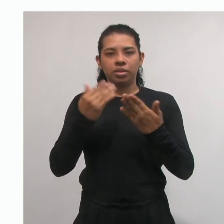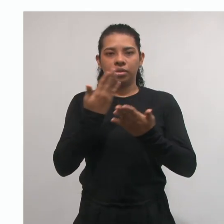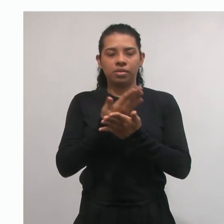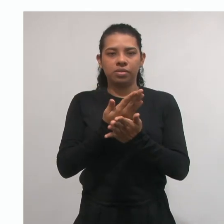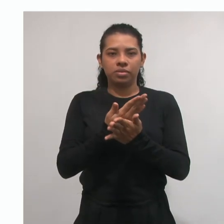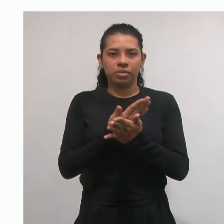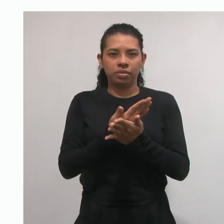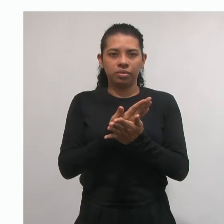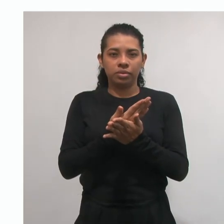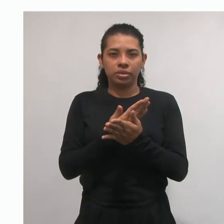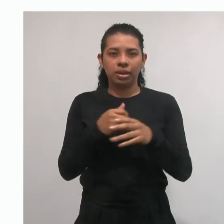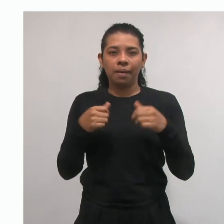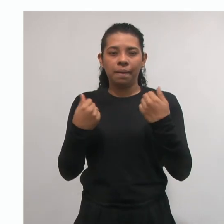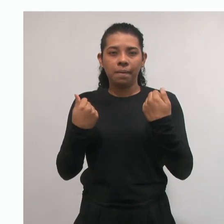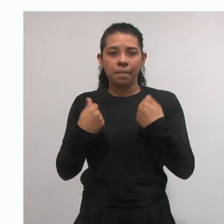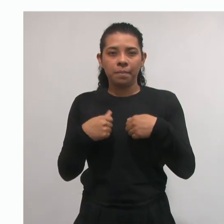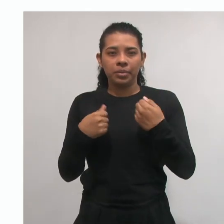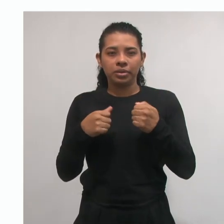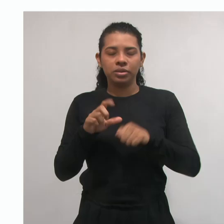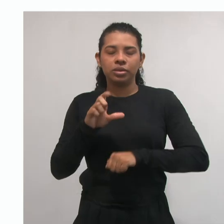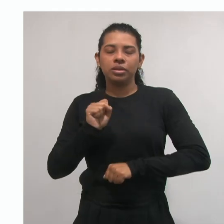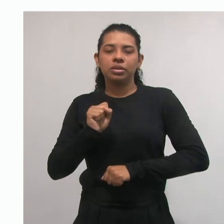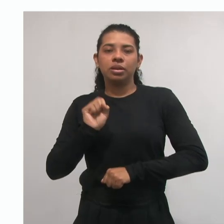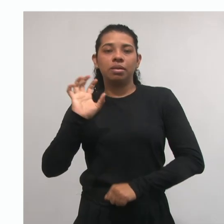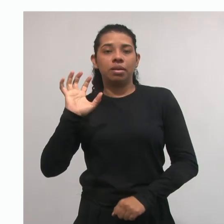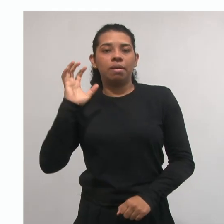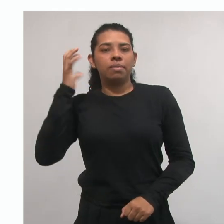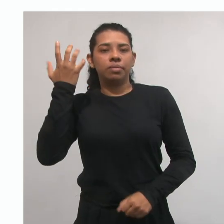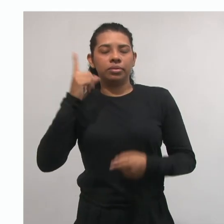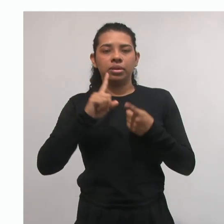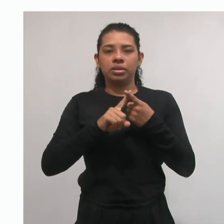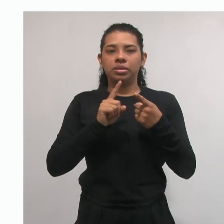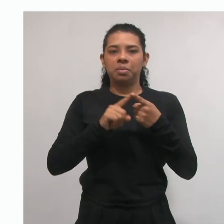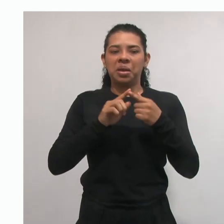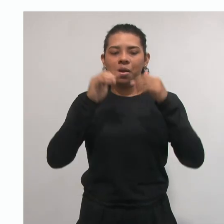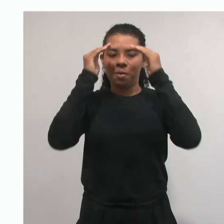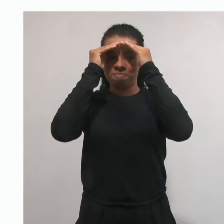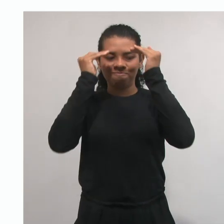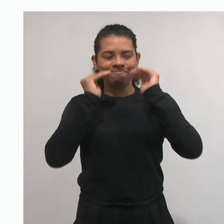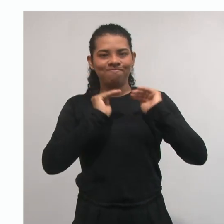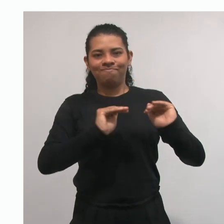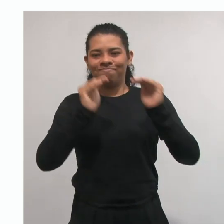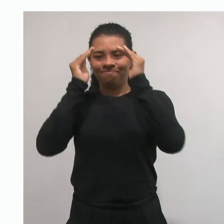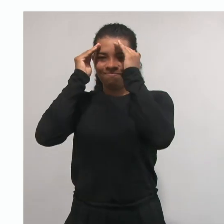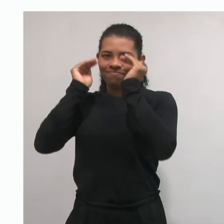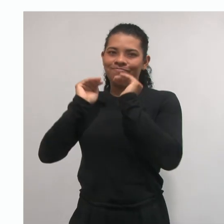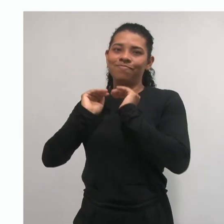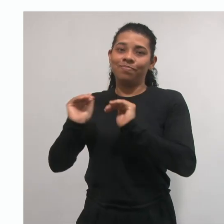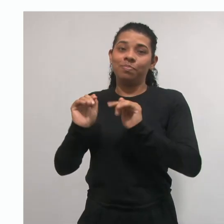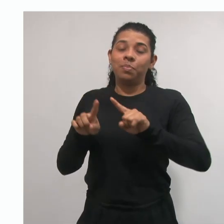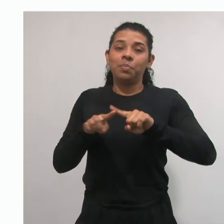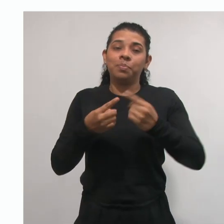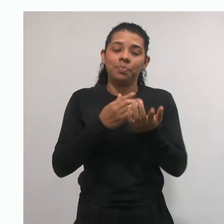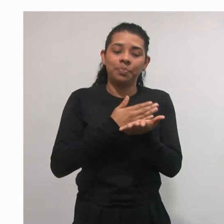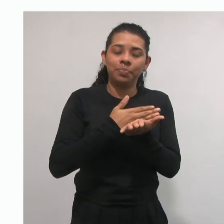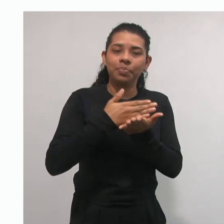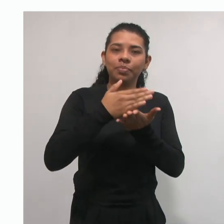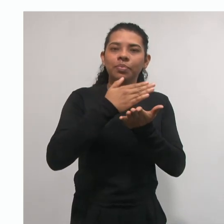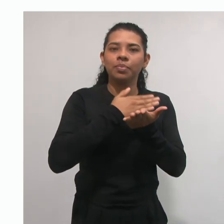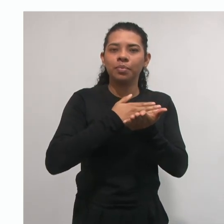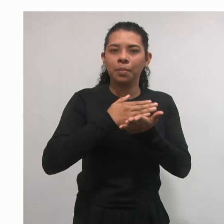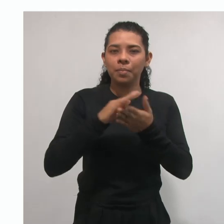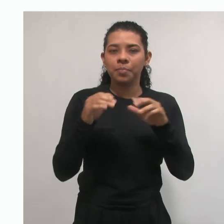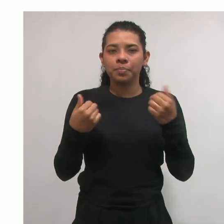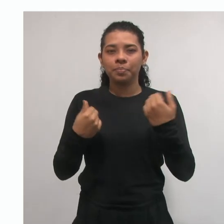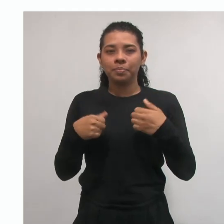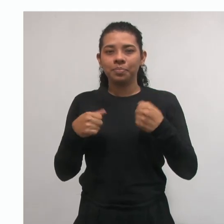diferenças, que é a escola, é onde a discriminação e o desrespeito podem e devem ser